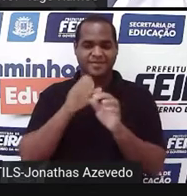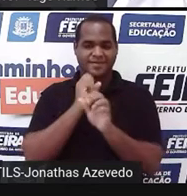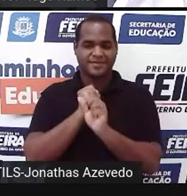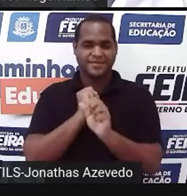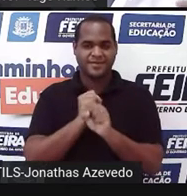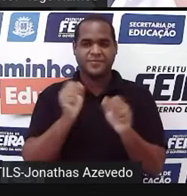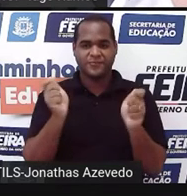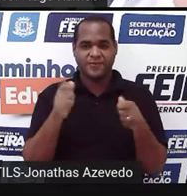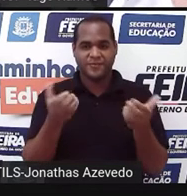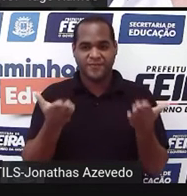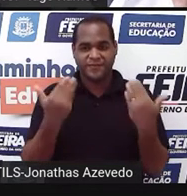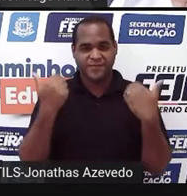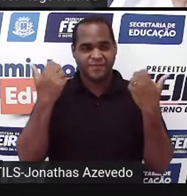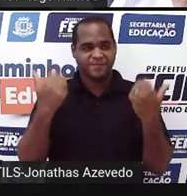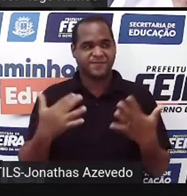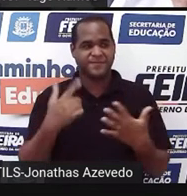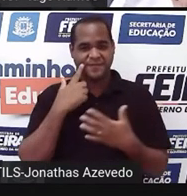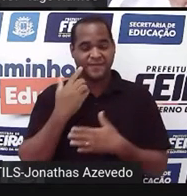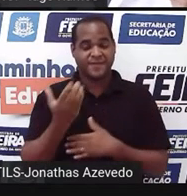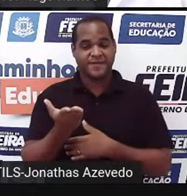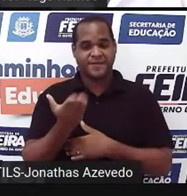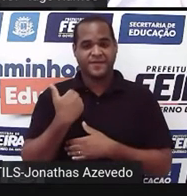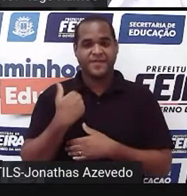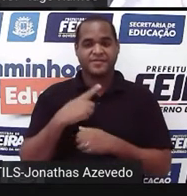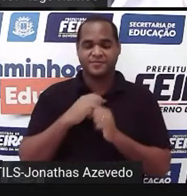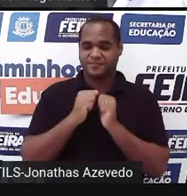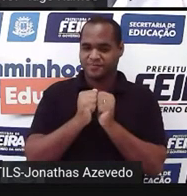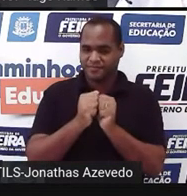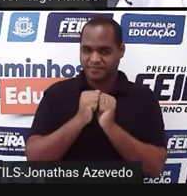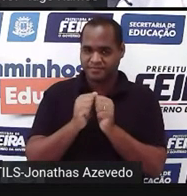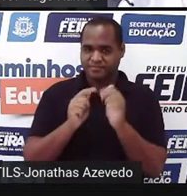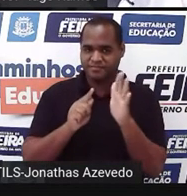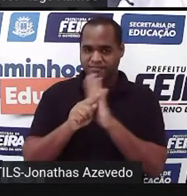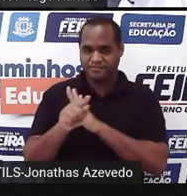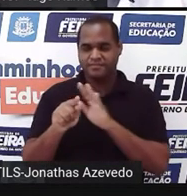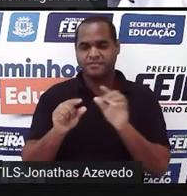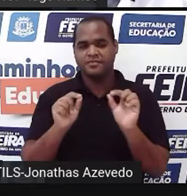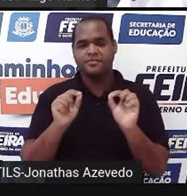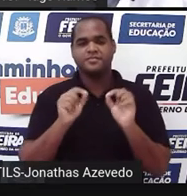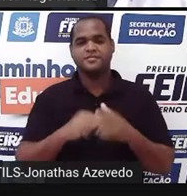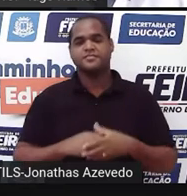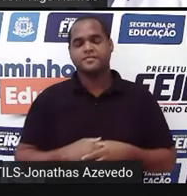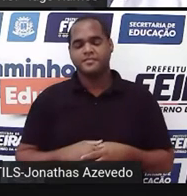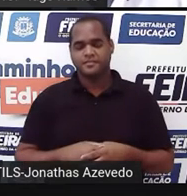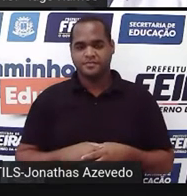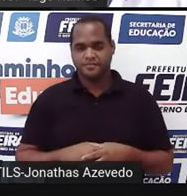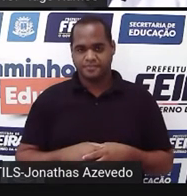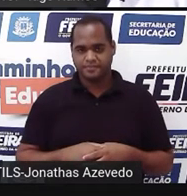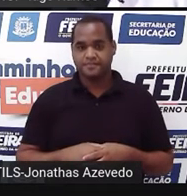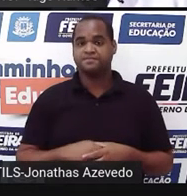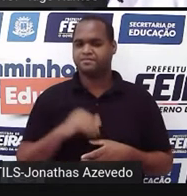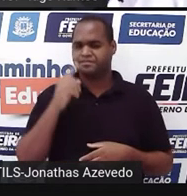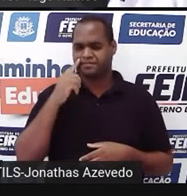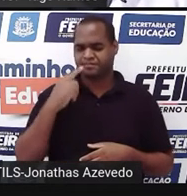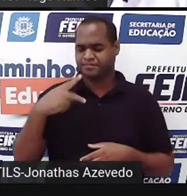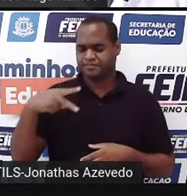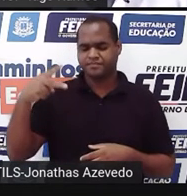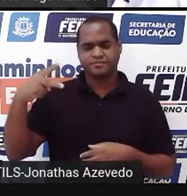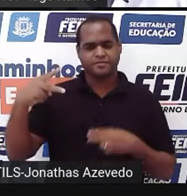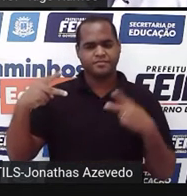então vamos lá vem comigo olha só a pergunta é a seguinte qual par